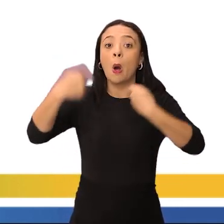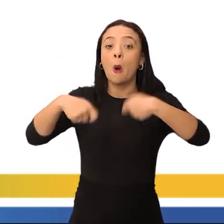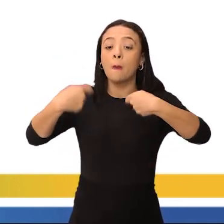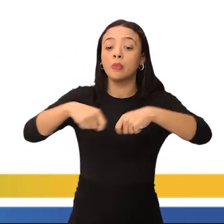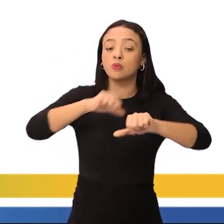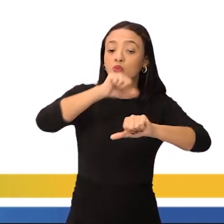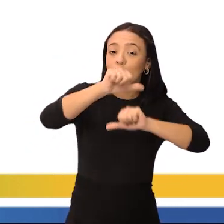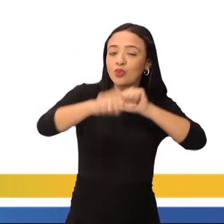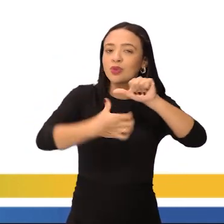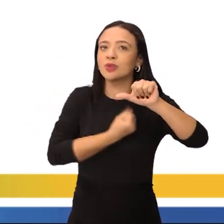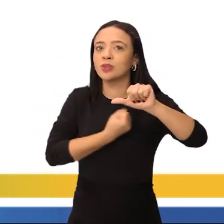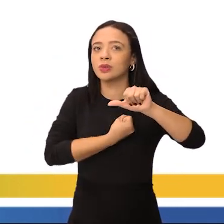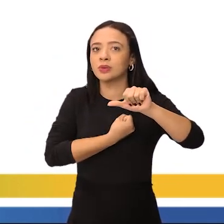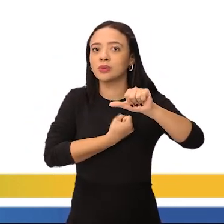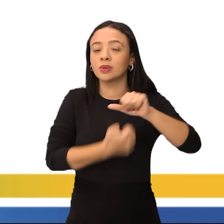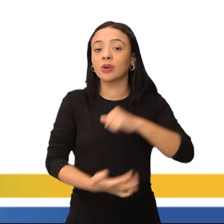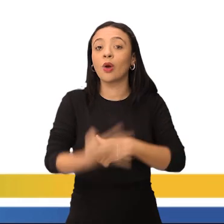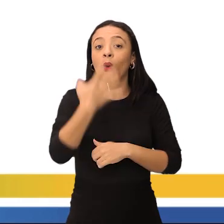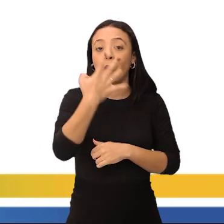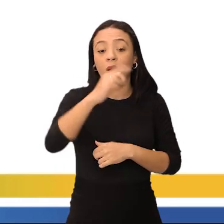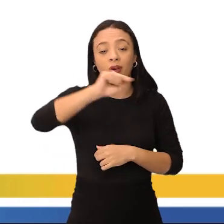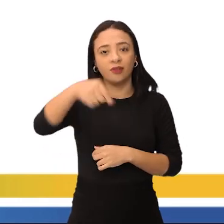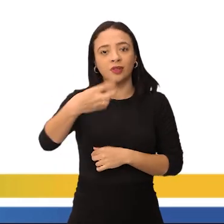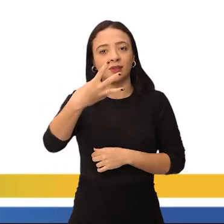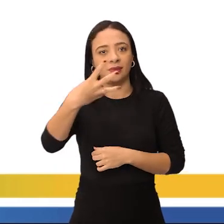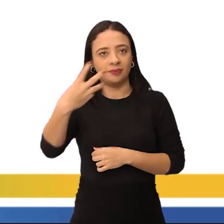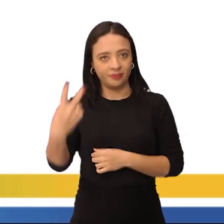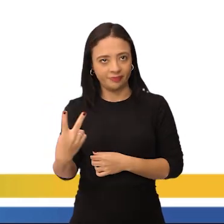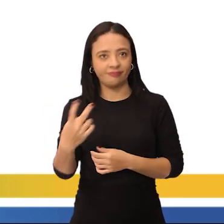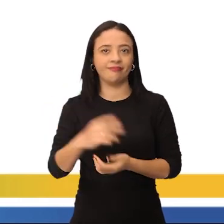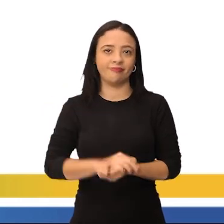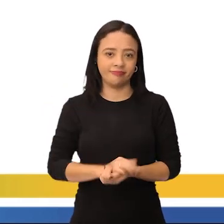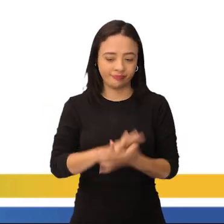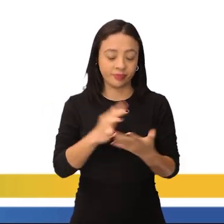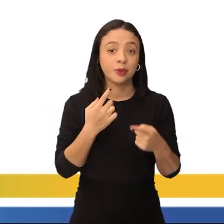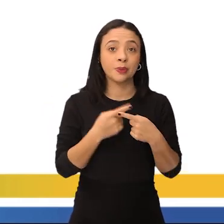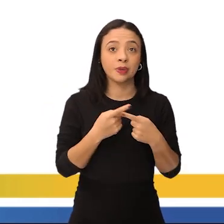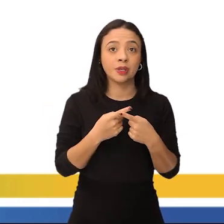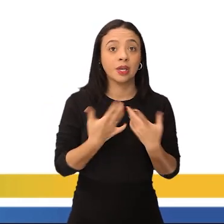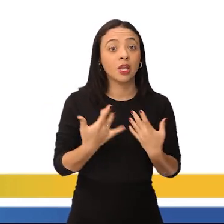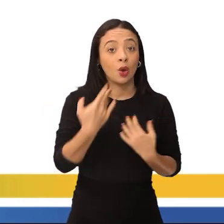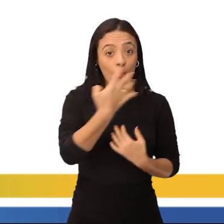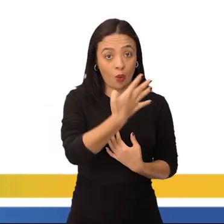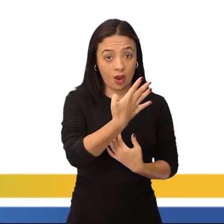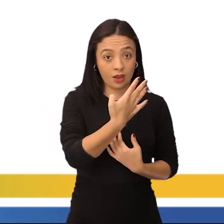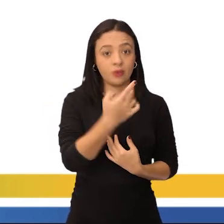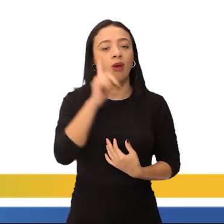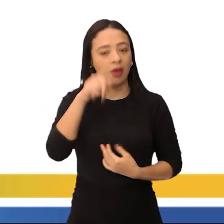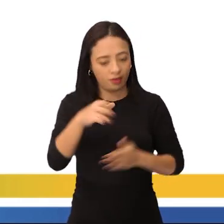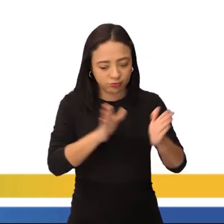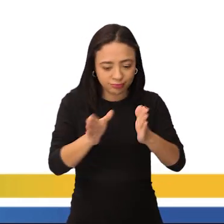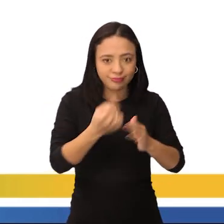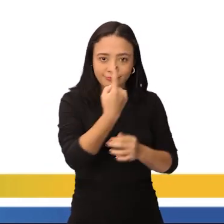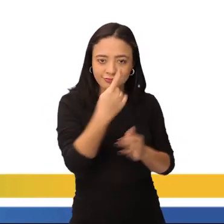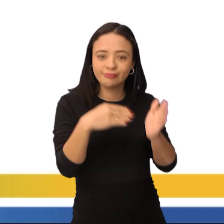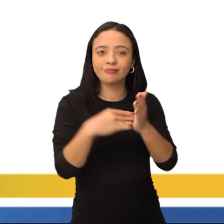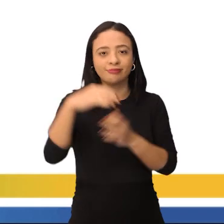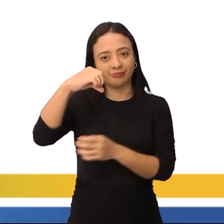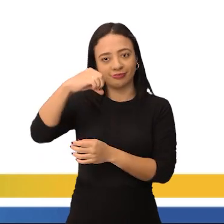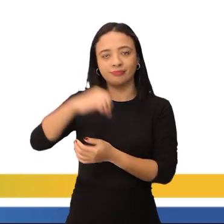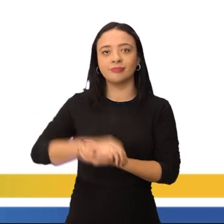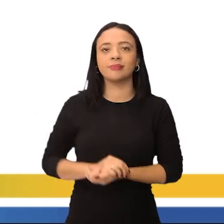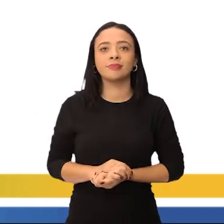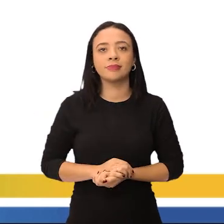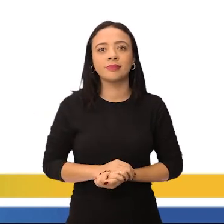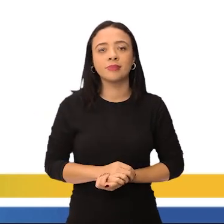que transformar esse número em 4,32 é porque quatro está entre 1 e 9 Oi e